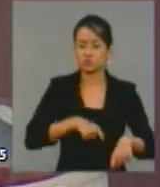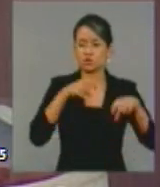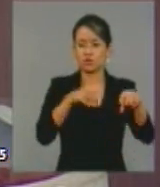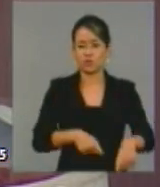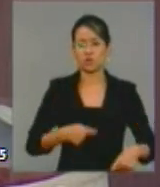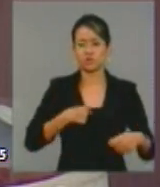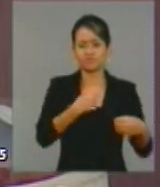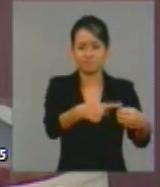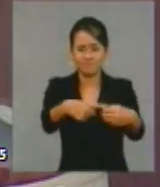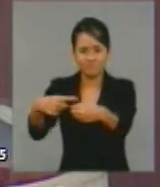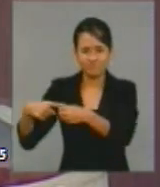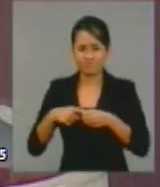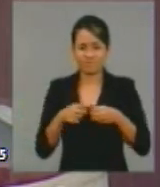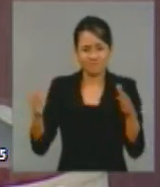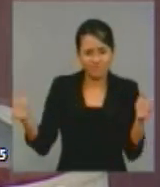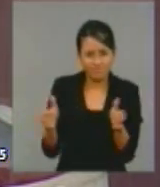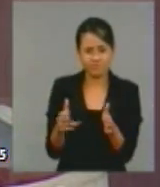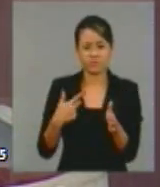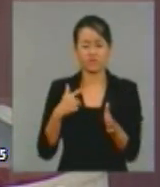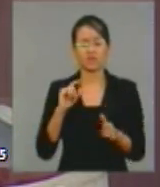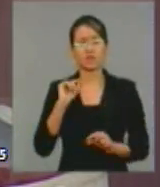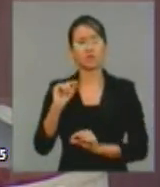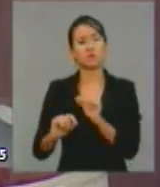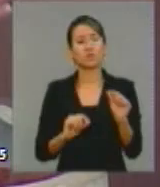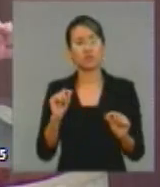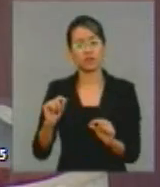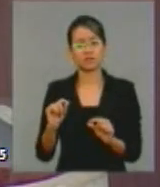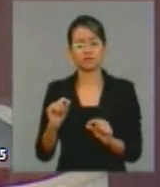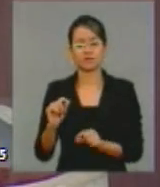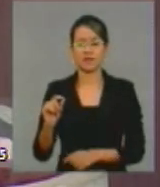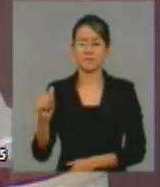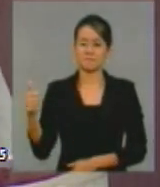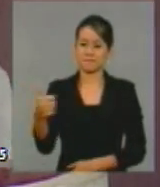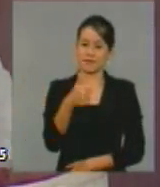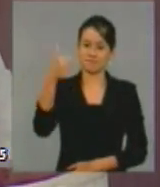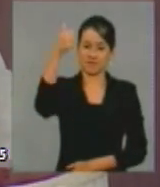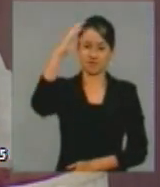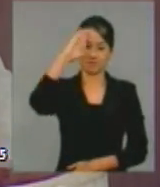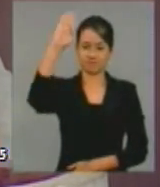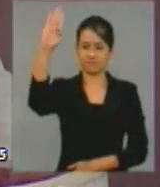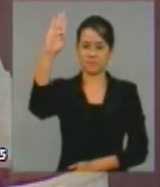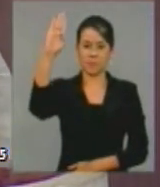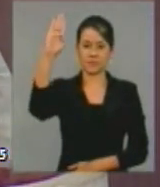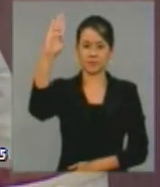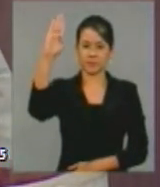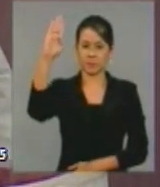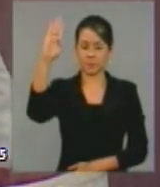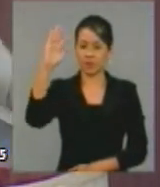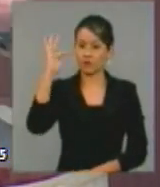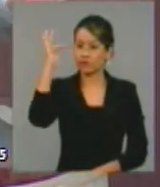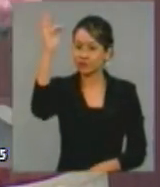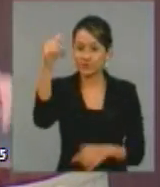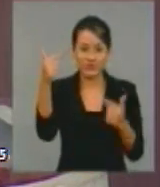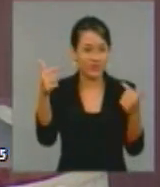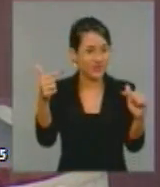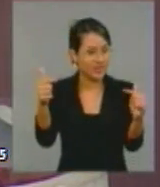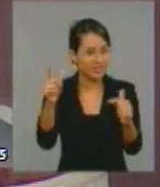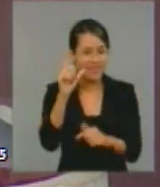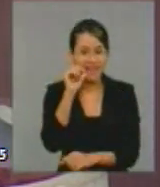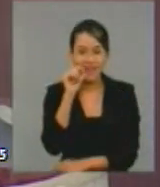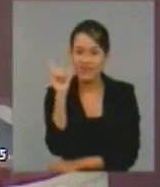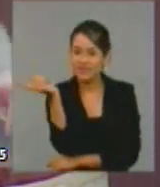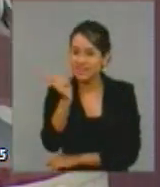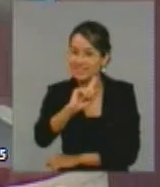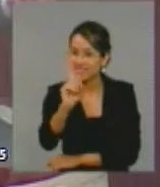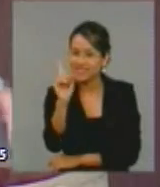camponeses, a agroecologia, a agricultura familiar, o abastecimento humano em primeiro lugar. Não vai ter água para todo mundo, não vai ter água para térmica,